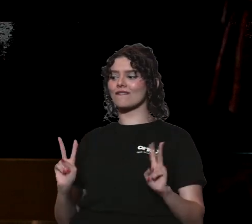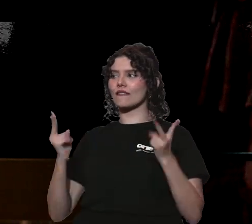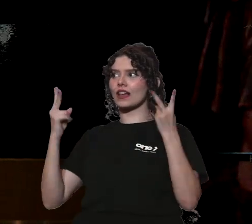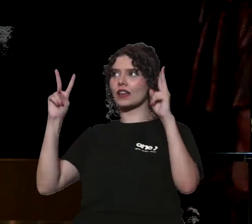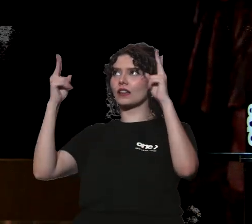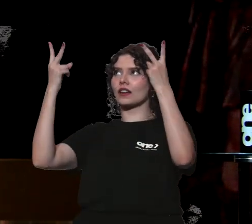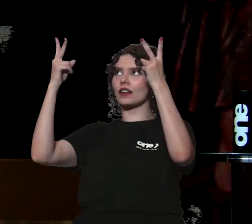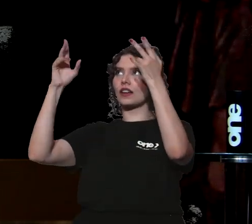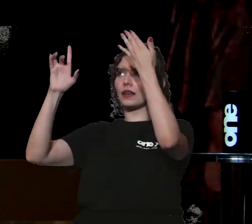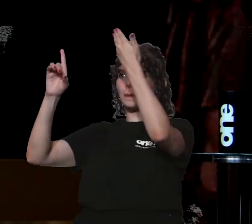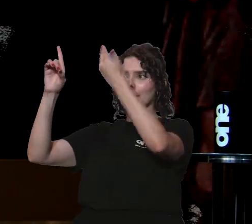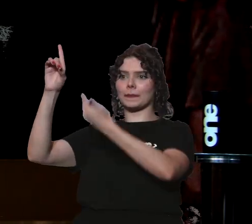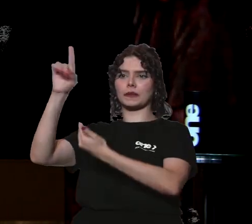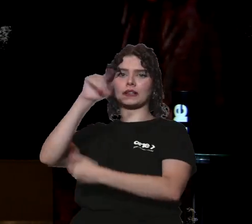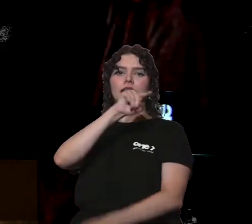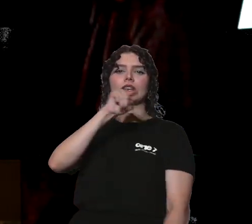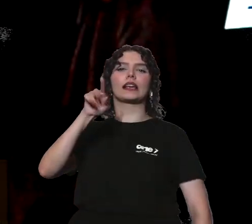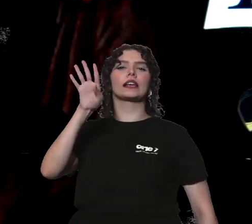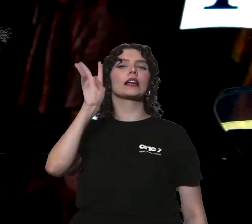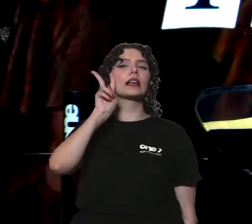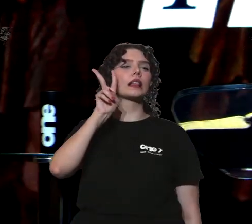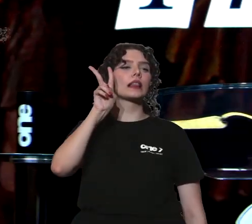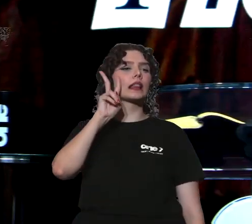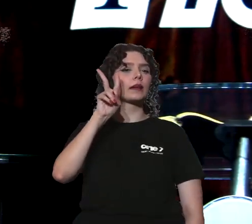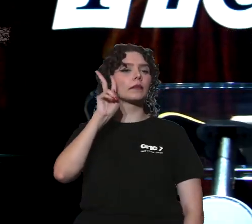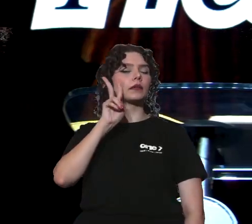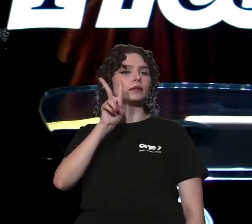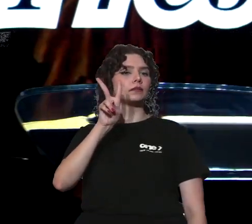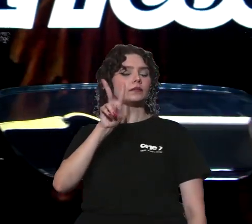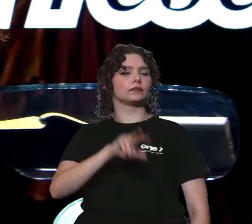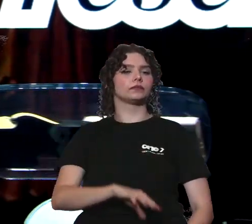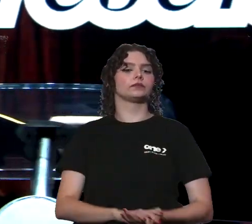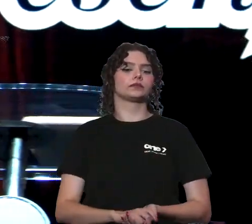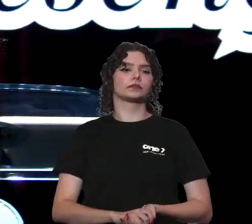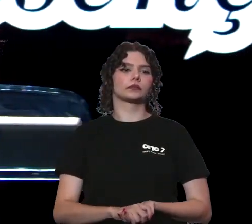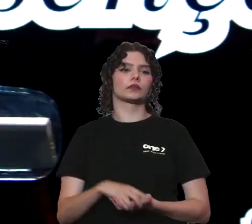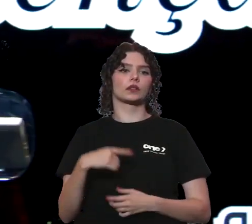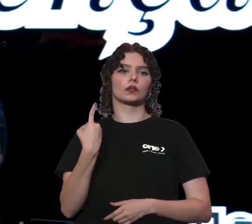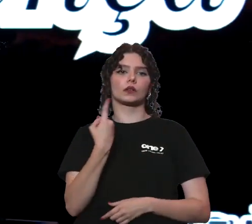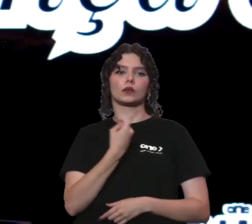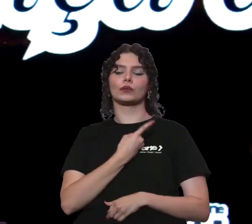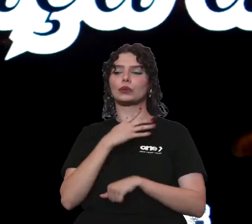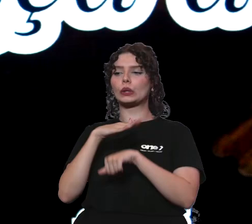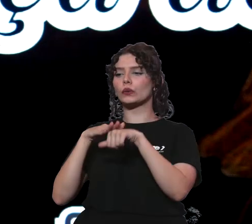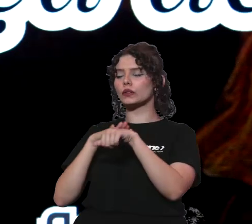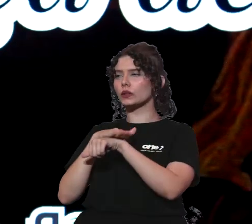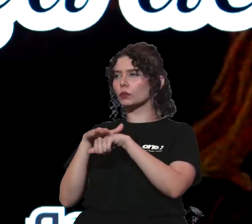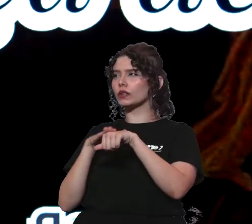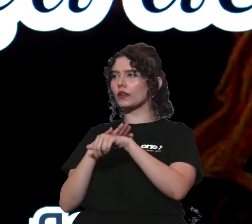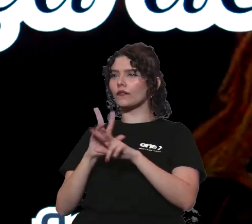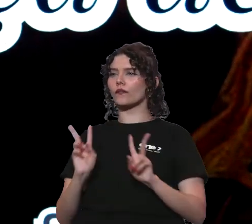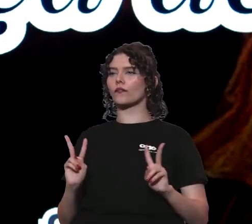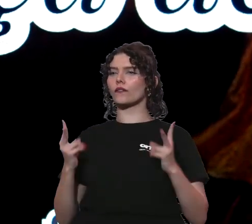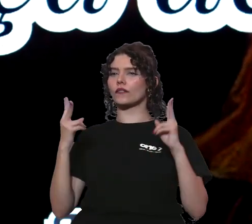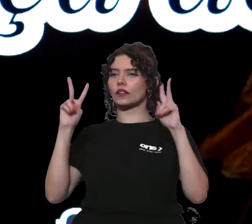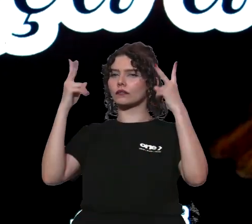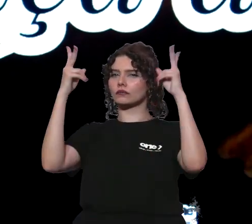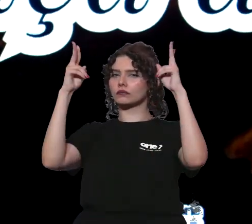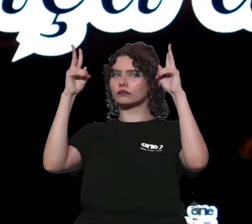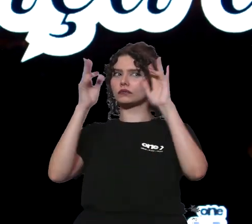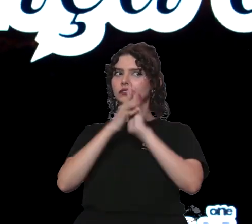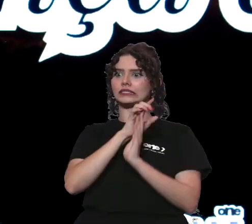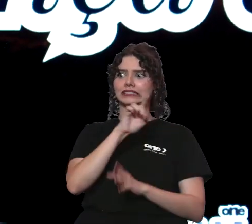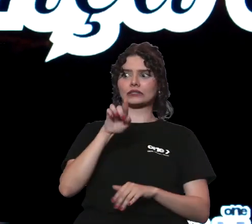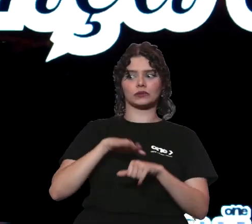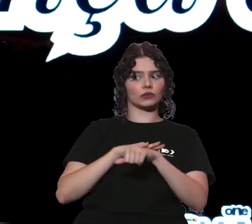de Deus. Quantos lembram disso? Você lembra disso? A gente falou sobre valorizar. Tá muita conversa ainda.